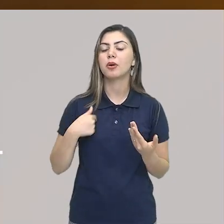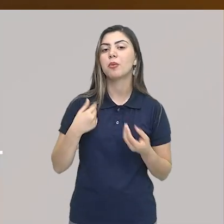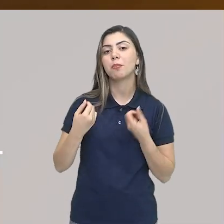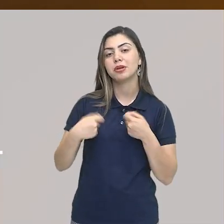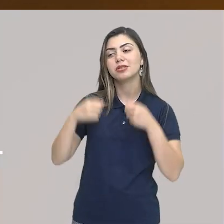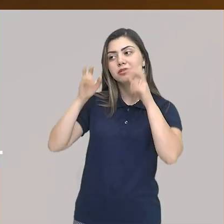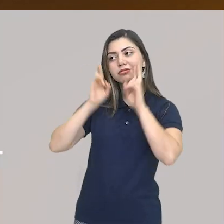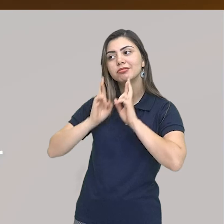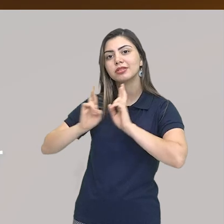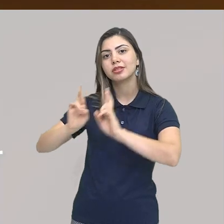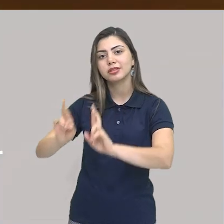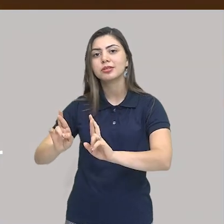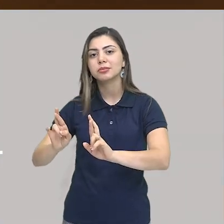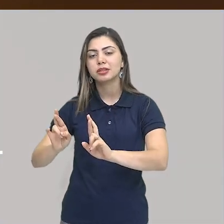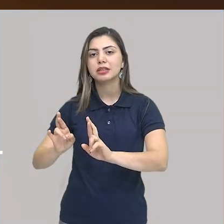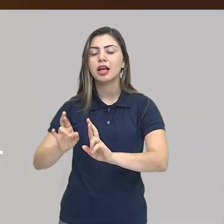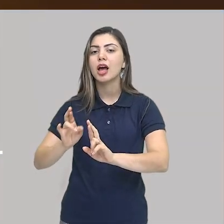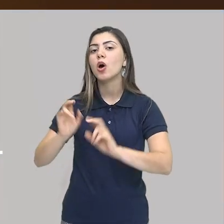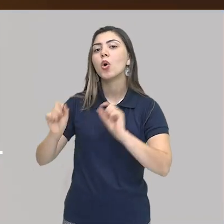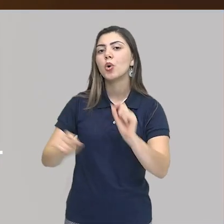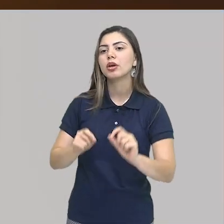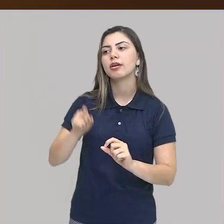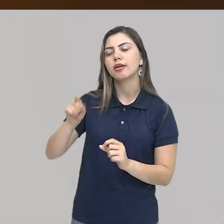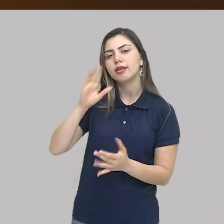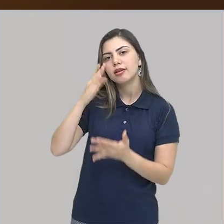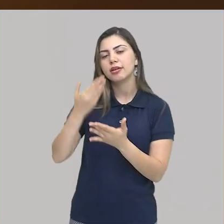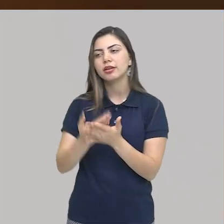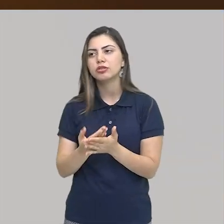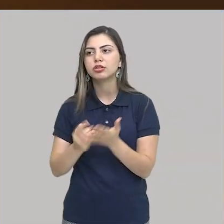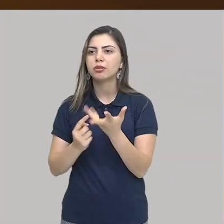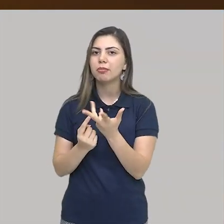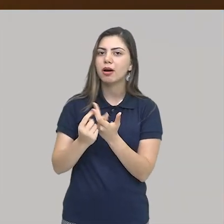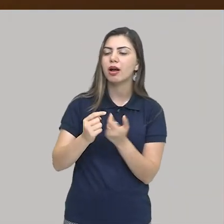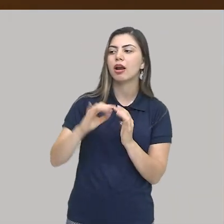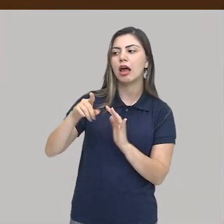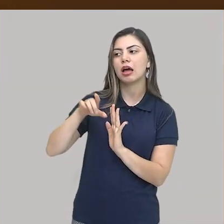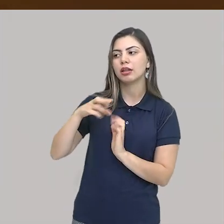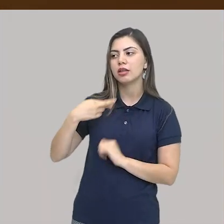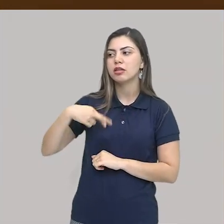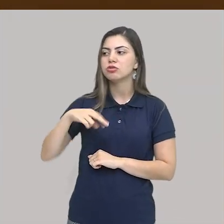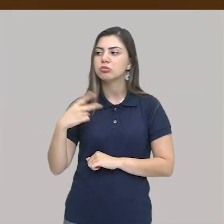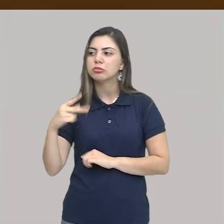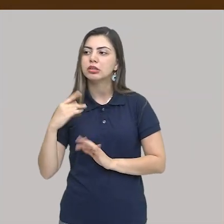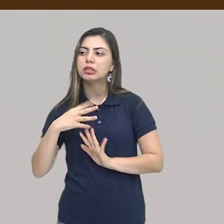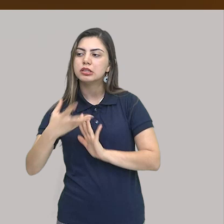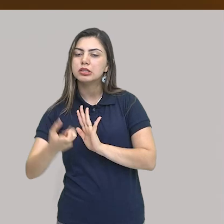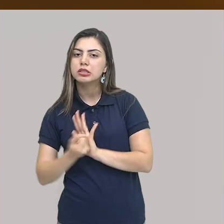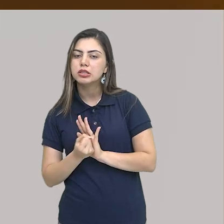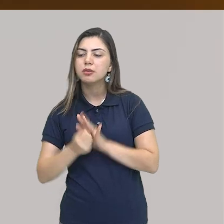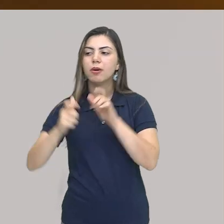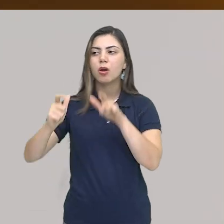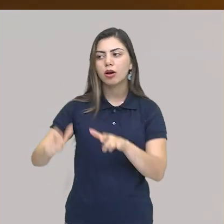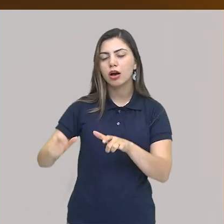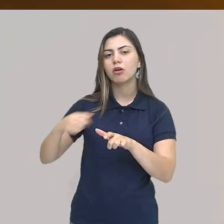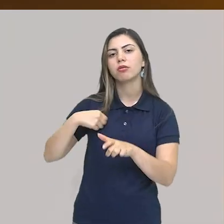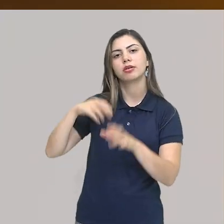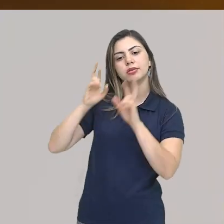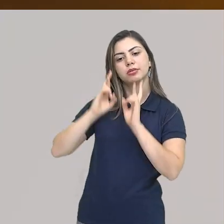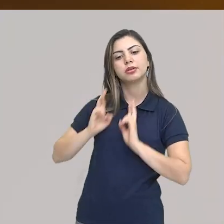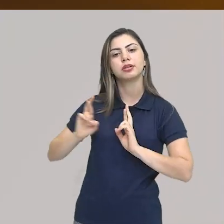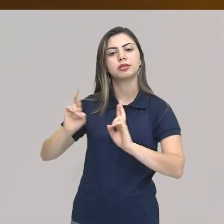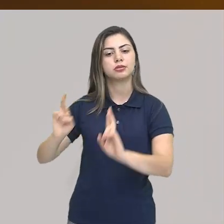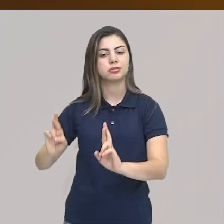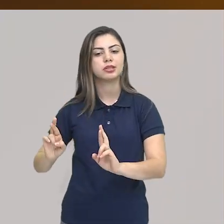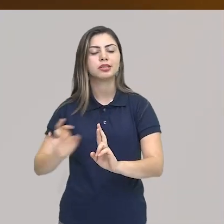devo respeitar aquilo que se crê, os símbolos que ali estão e o lugar que nós